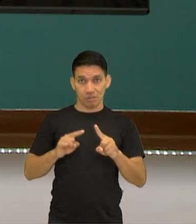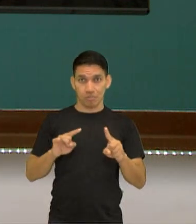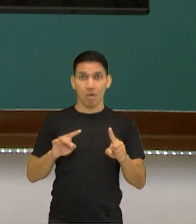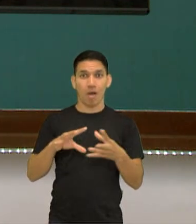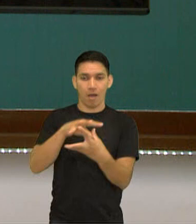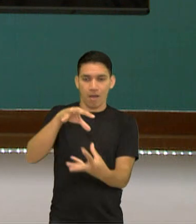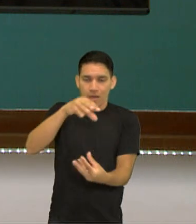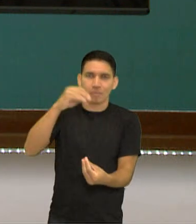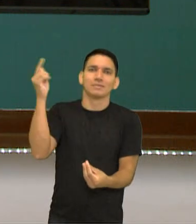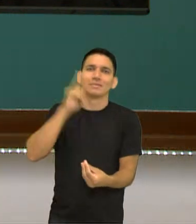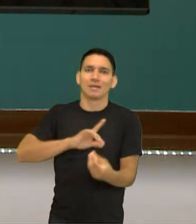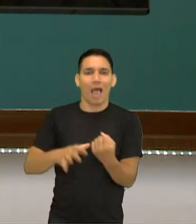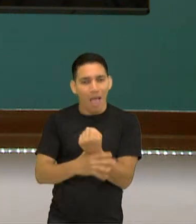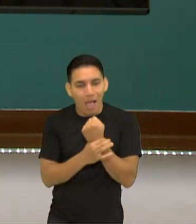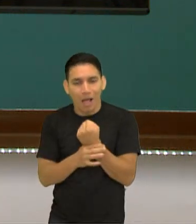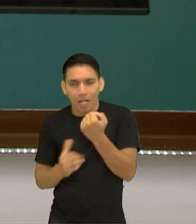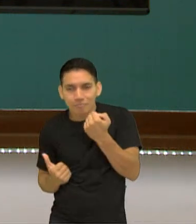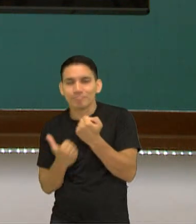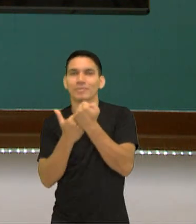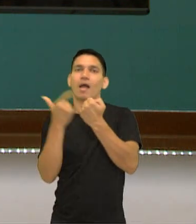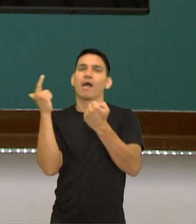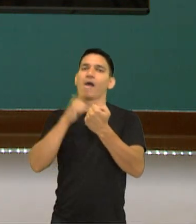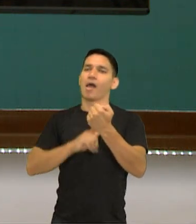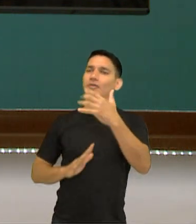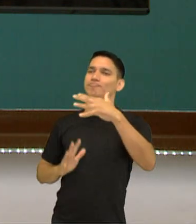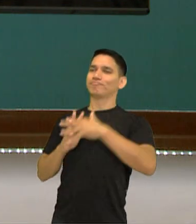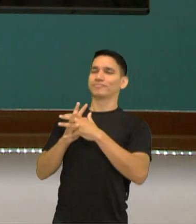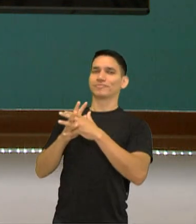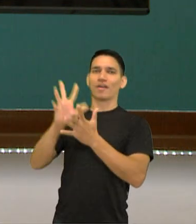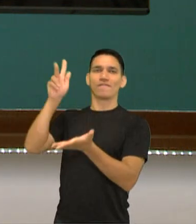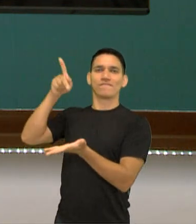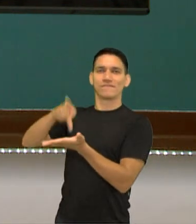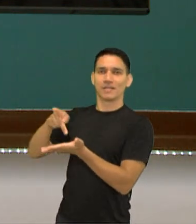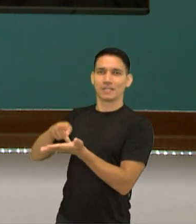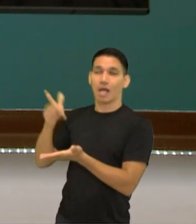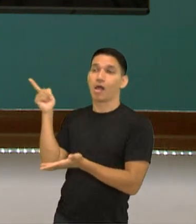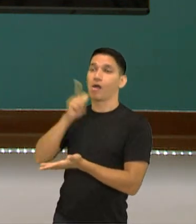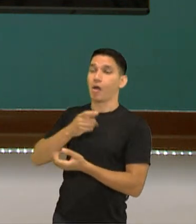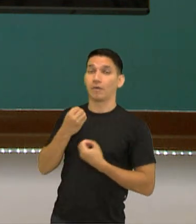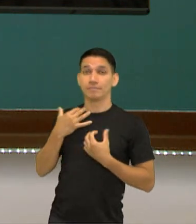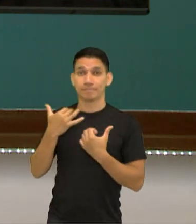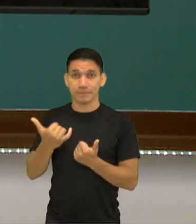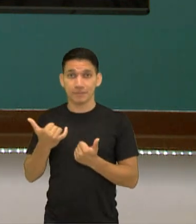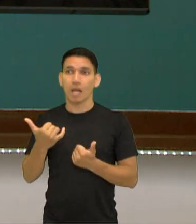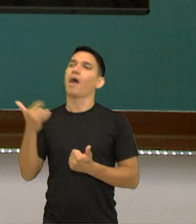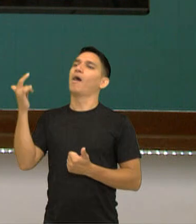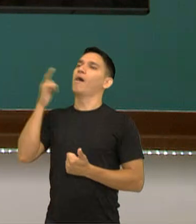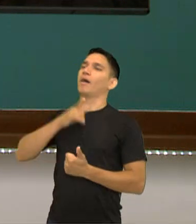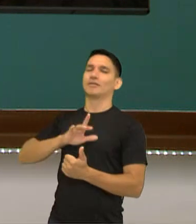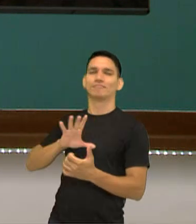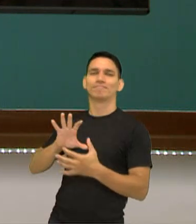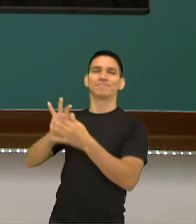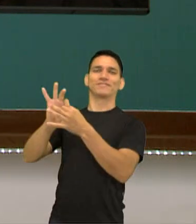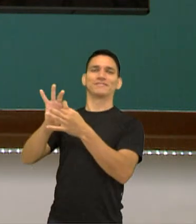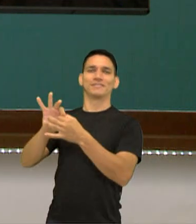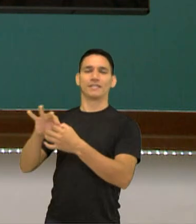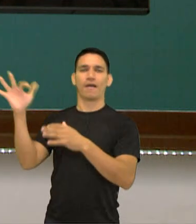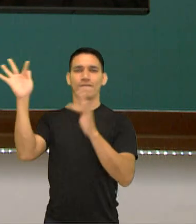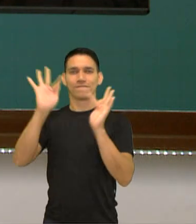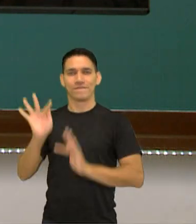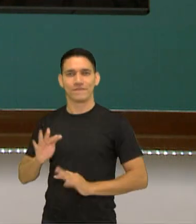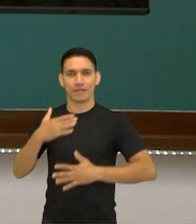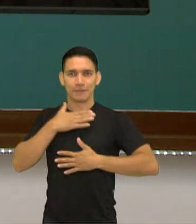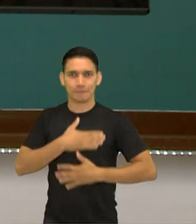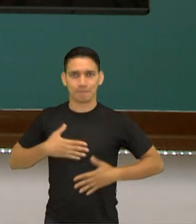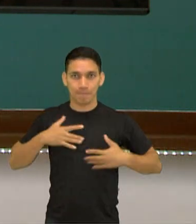garantir justamente alcançar a verdade, alcançar o bem, alcançar a felicidade, de acordo com